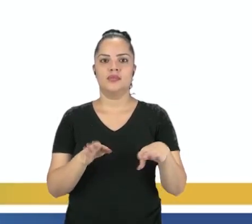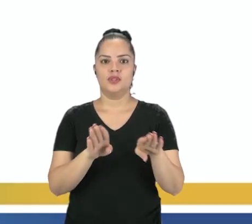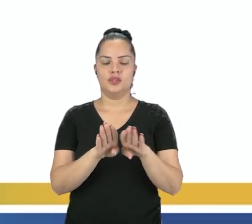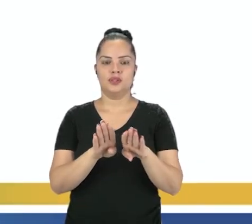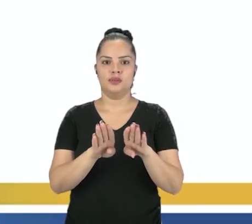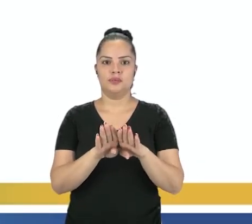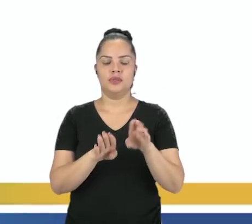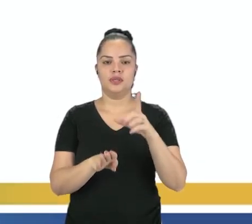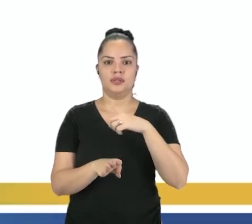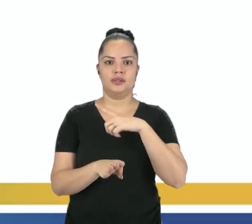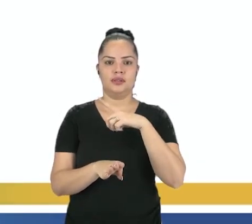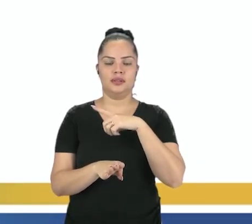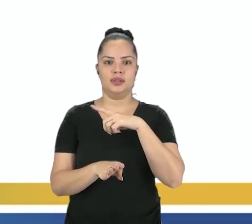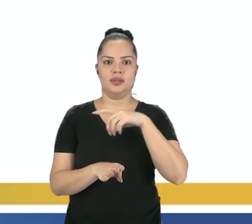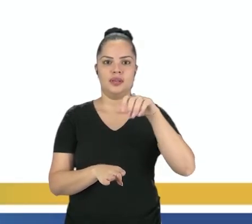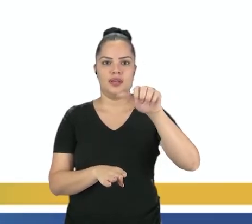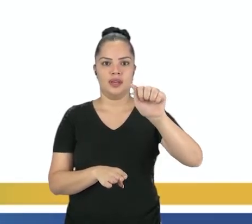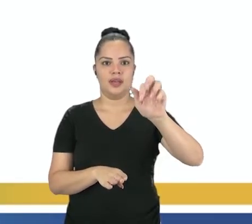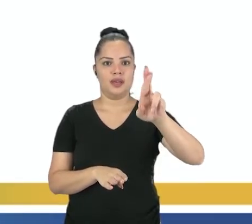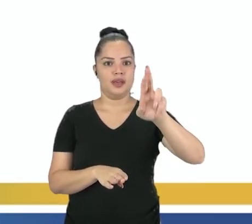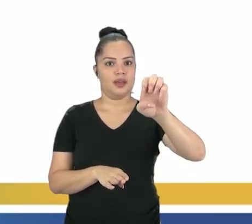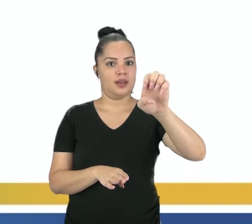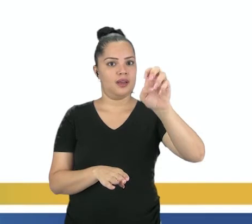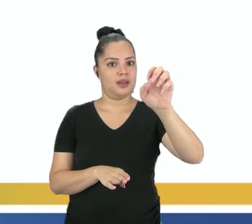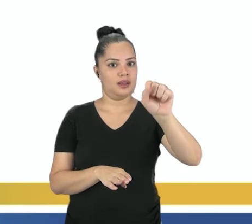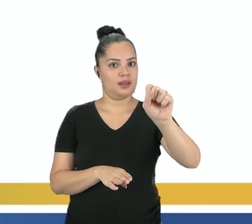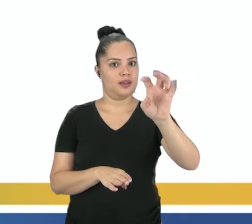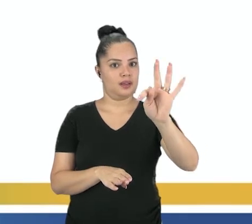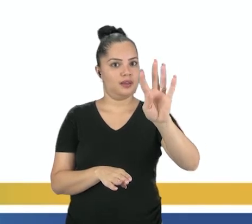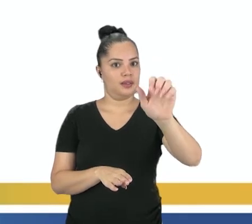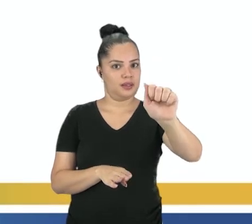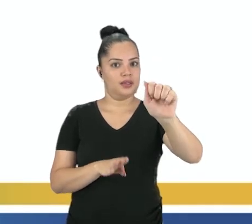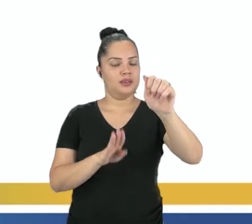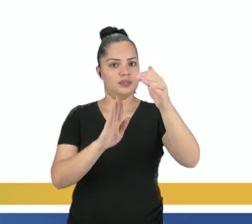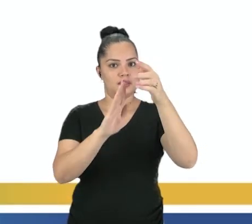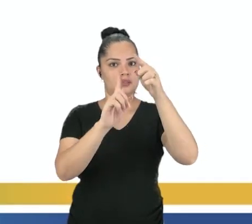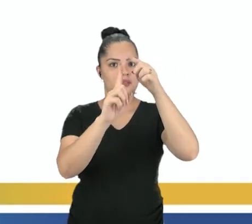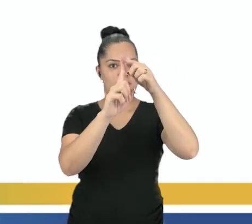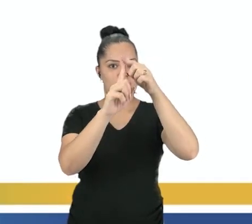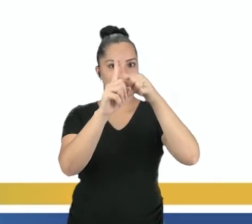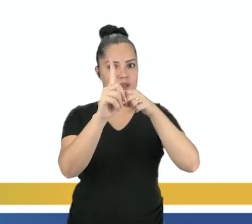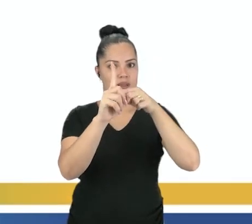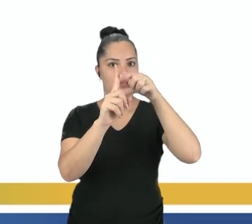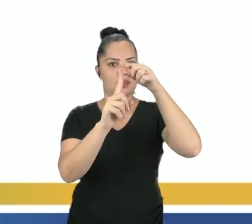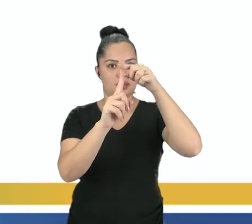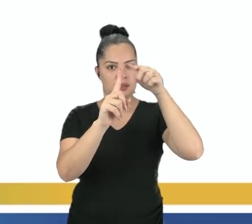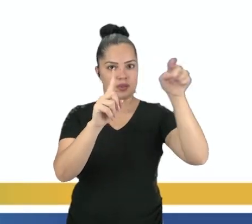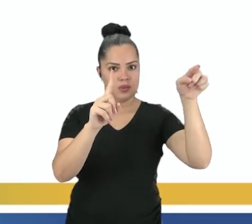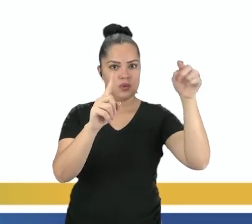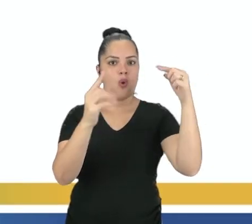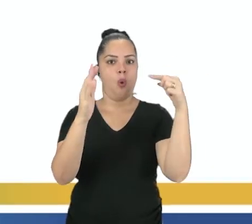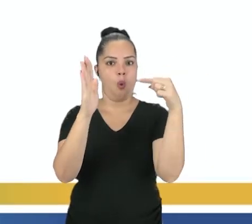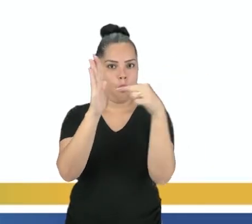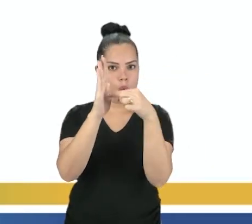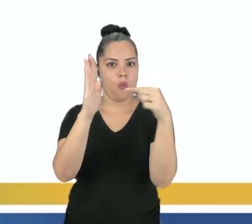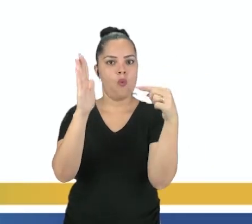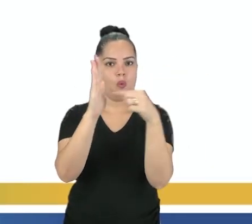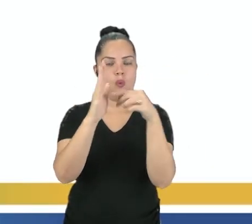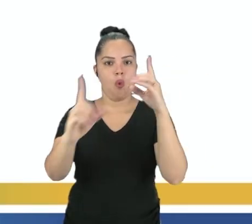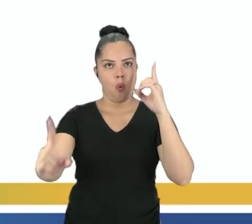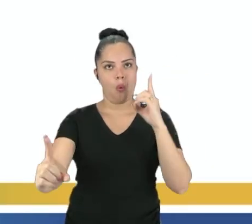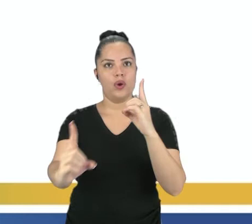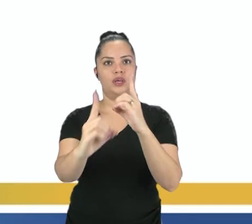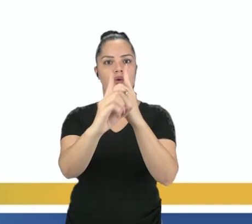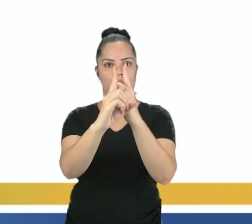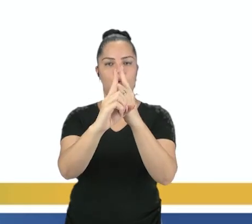as arestas. A aresta é um segmento de reta comum às duas faces, ou seja, onde as faces se encontram, nós chamamos